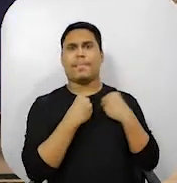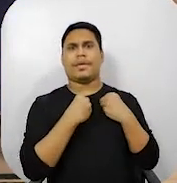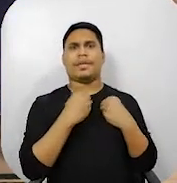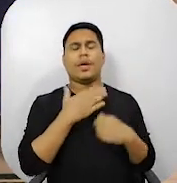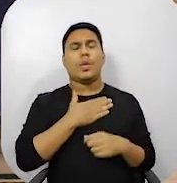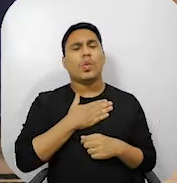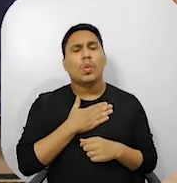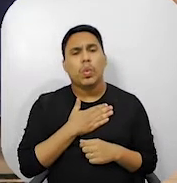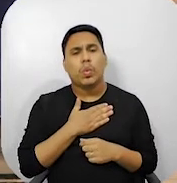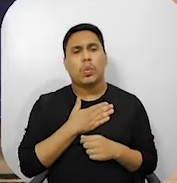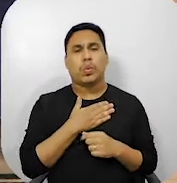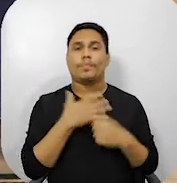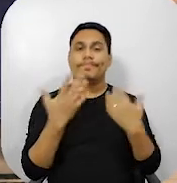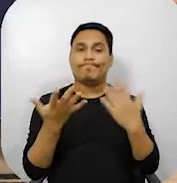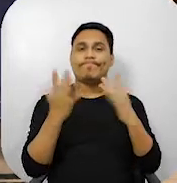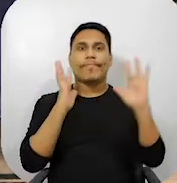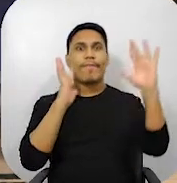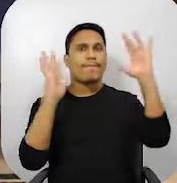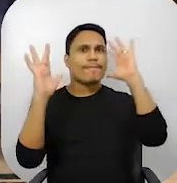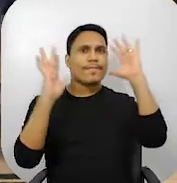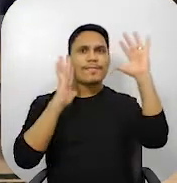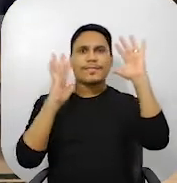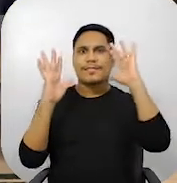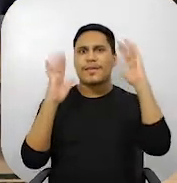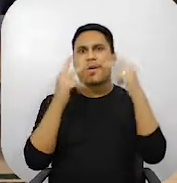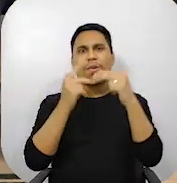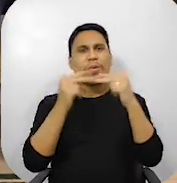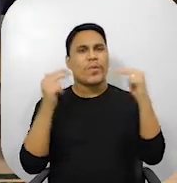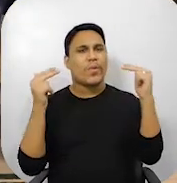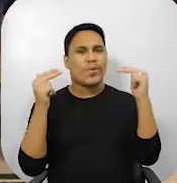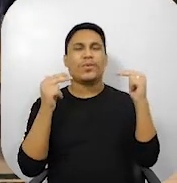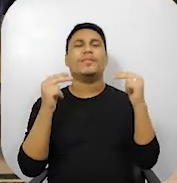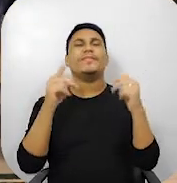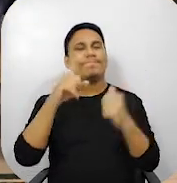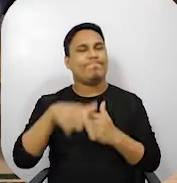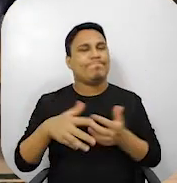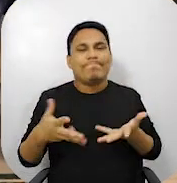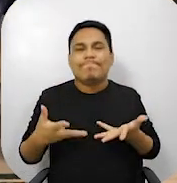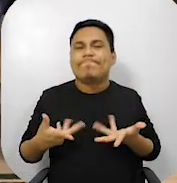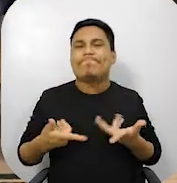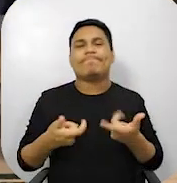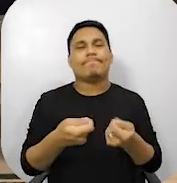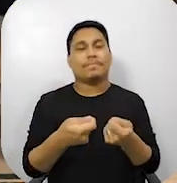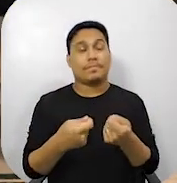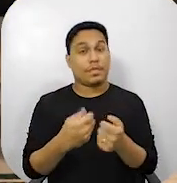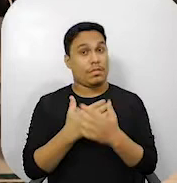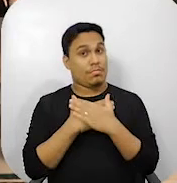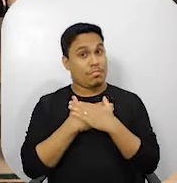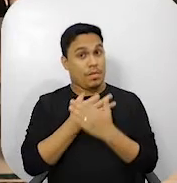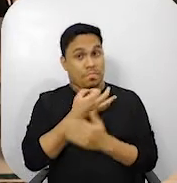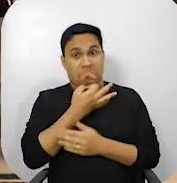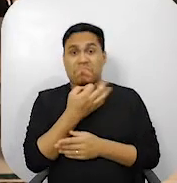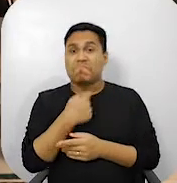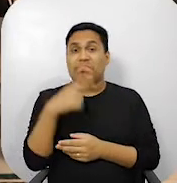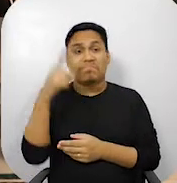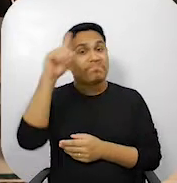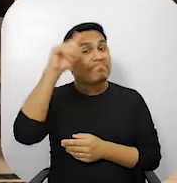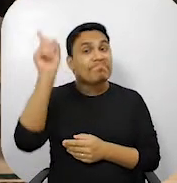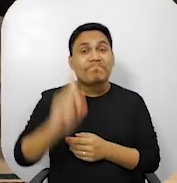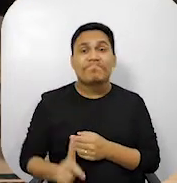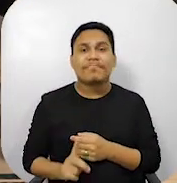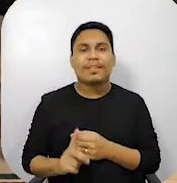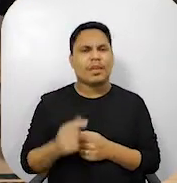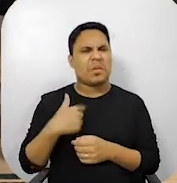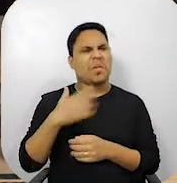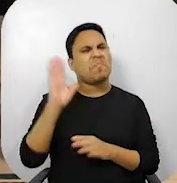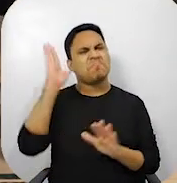da realidade então a ficção o Imaginário é uma coisa fantástica para mim aqui nem sonhar você quando Sônia